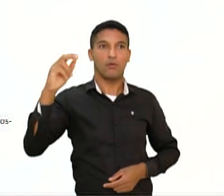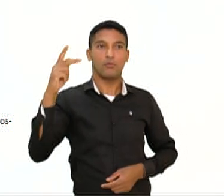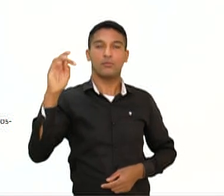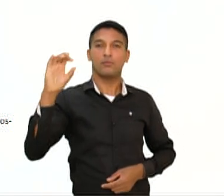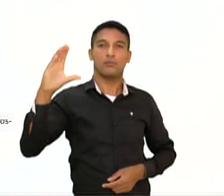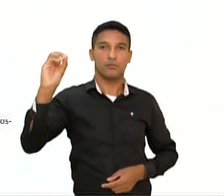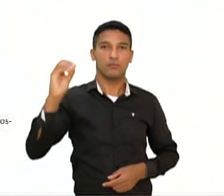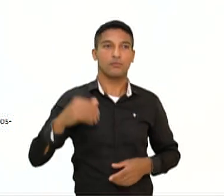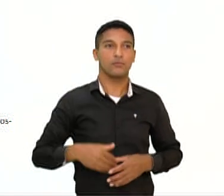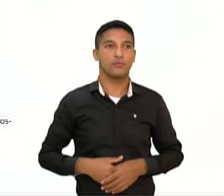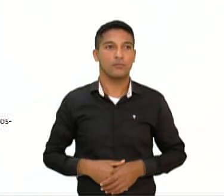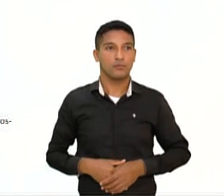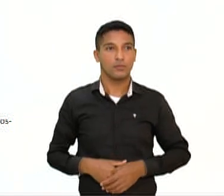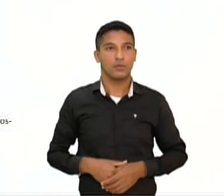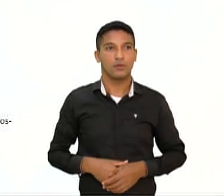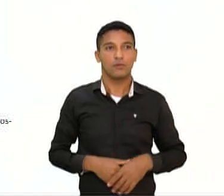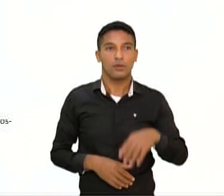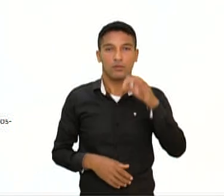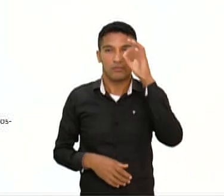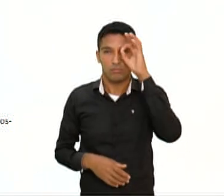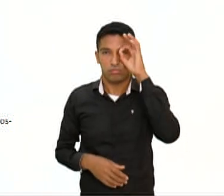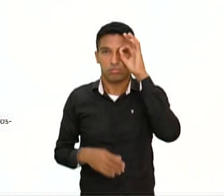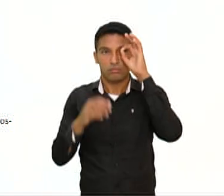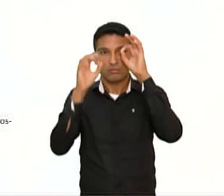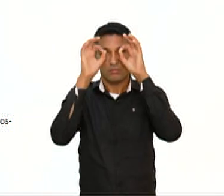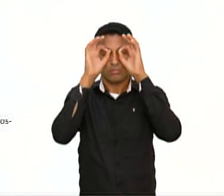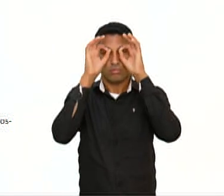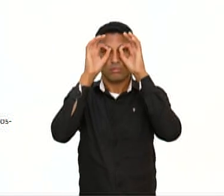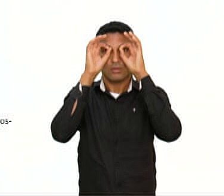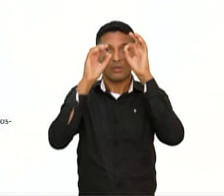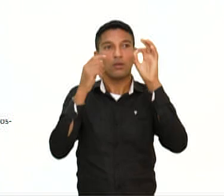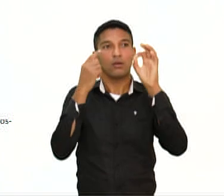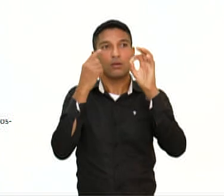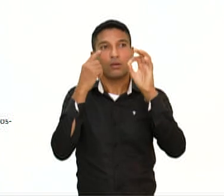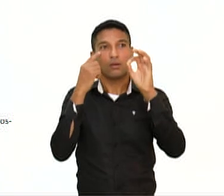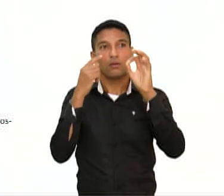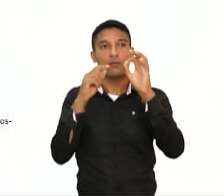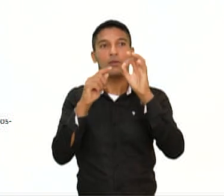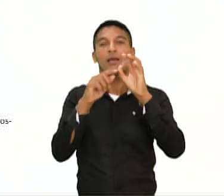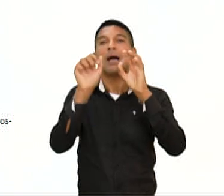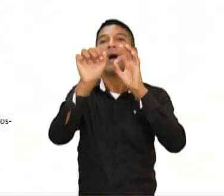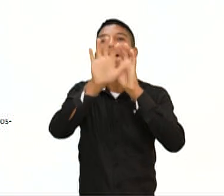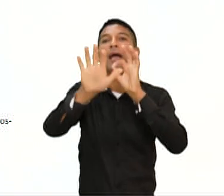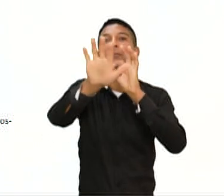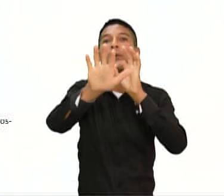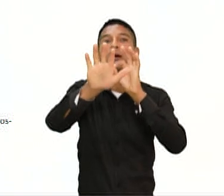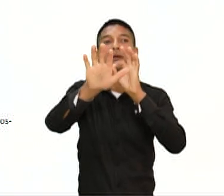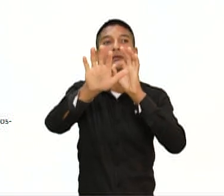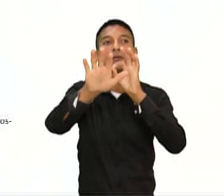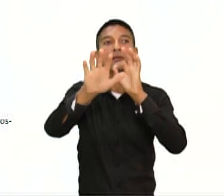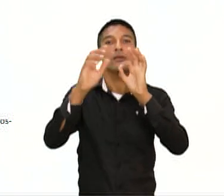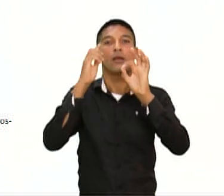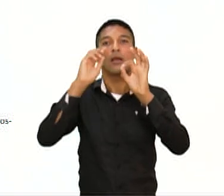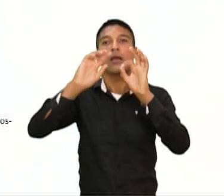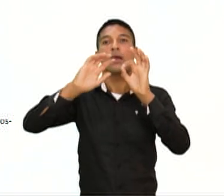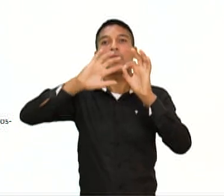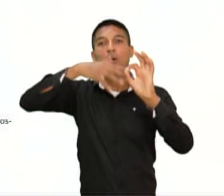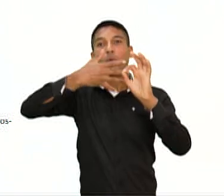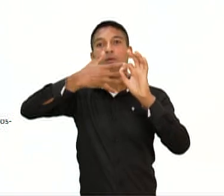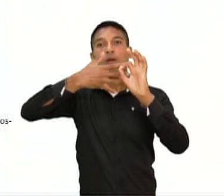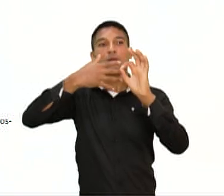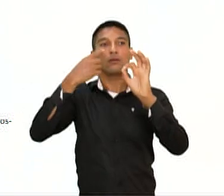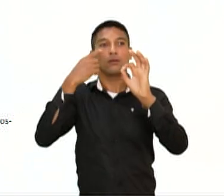fixação, e a imagem ela é gerada ó, de forma aqui contrária. Então, eu tenho meu